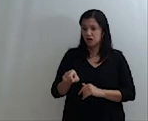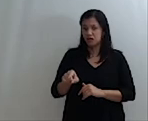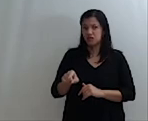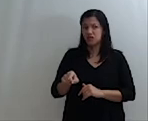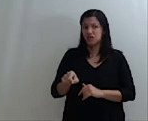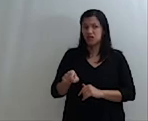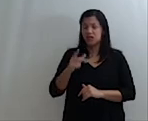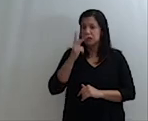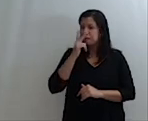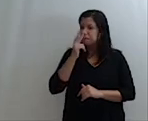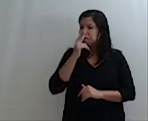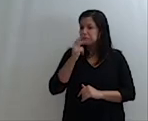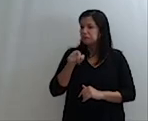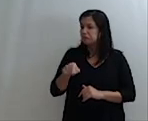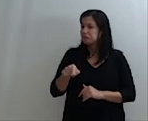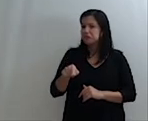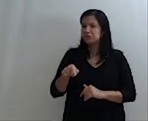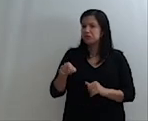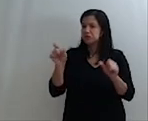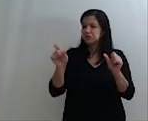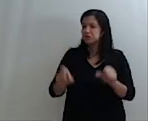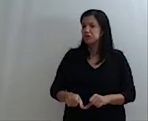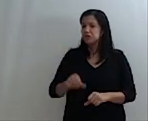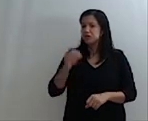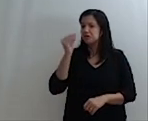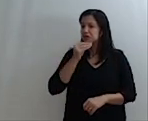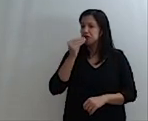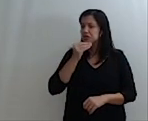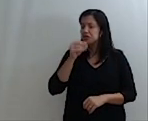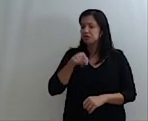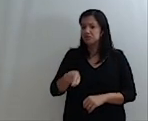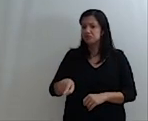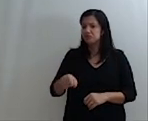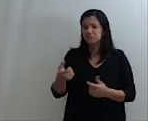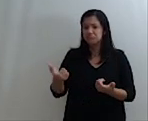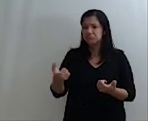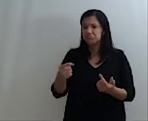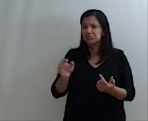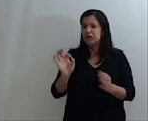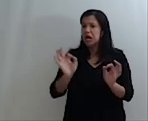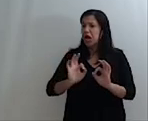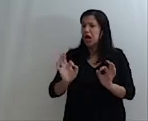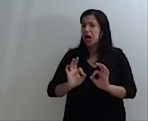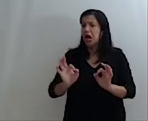mais mais frágil porque nada a não ser o automóvel